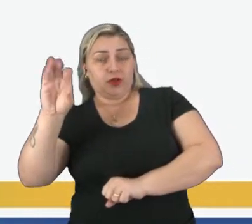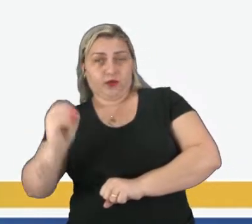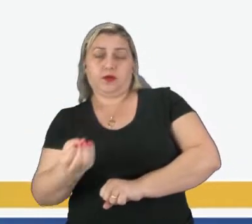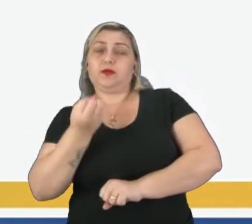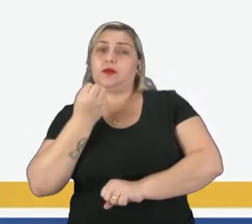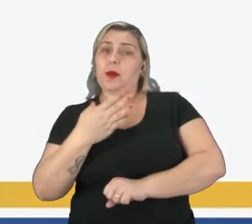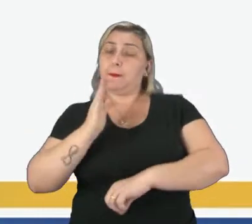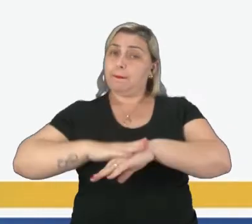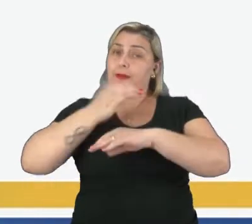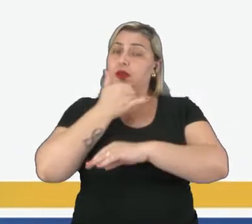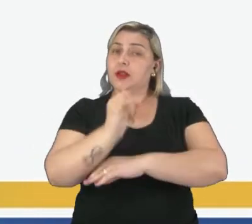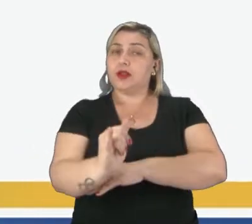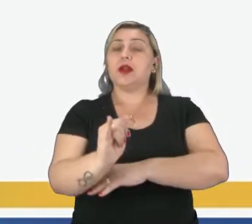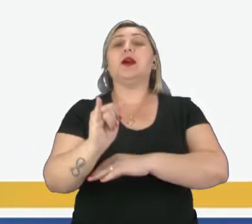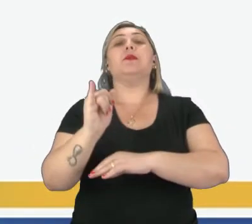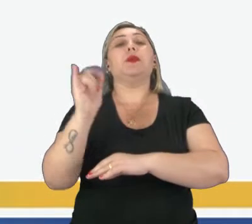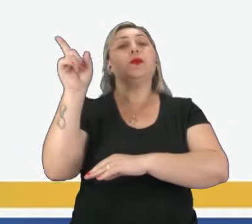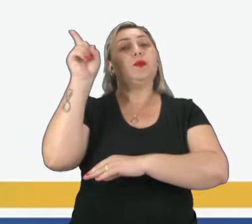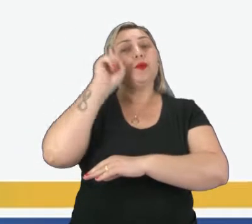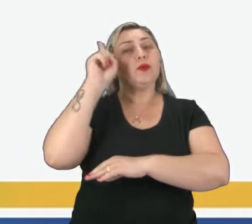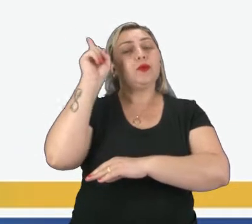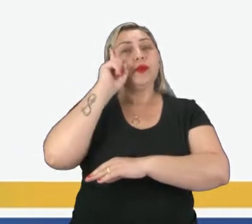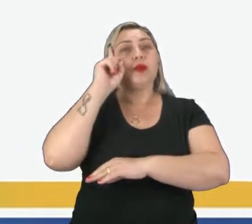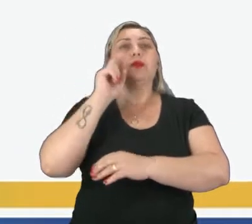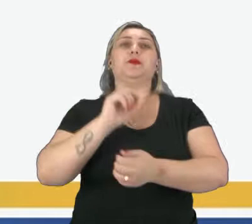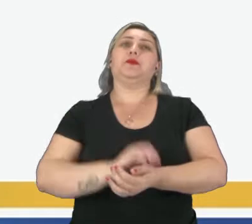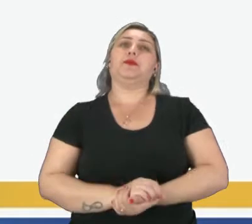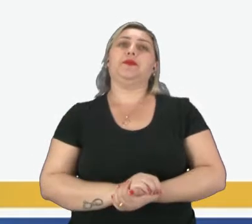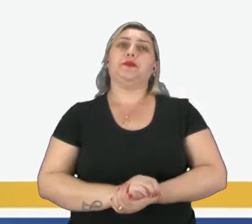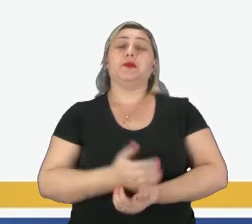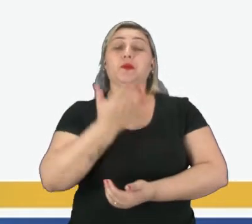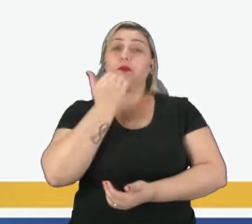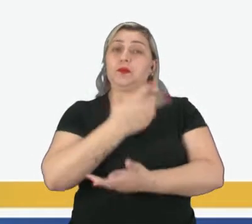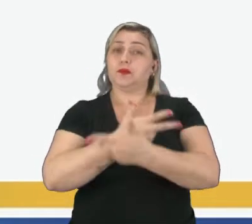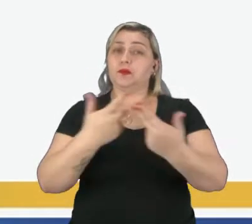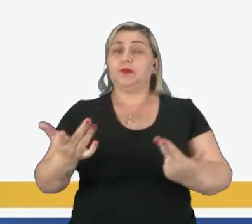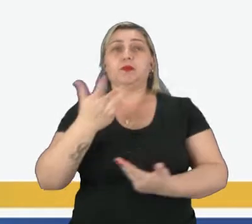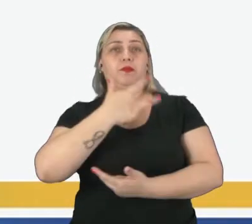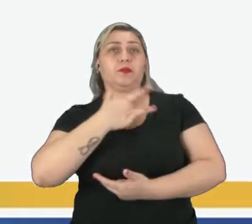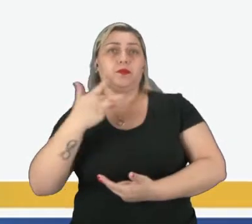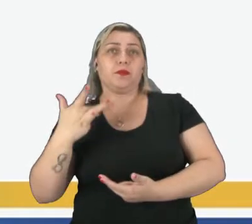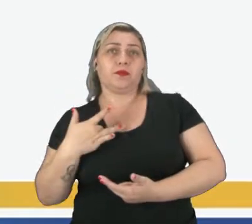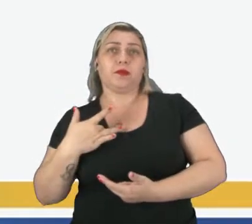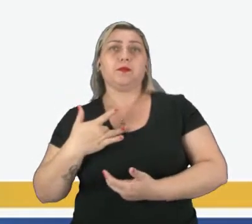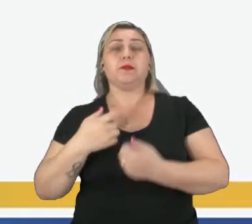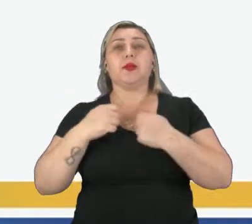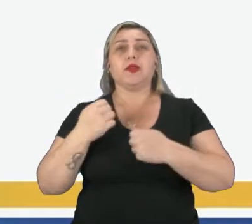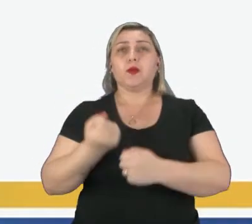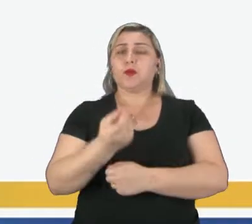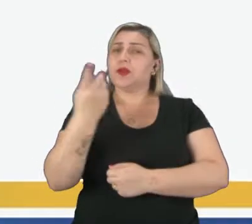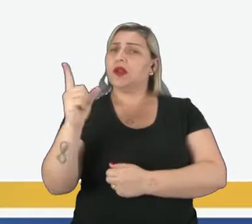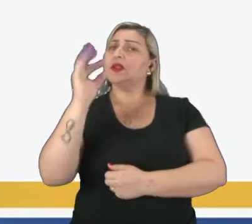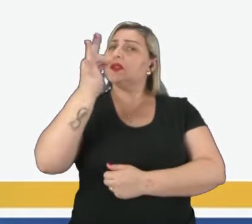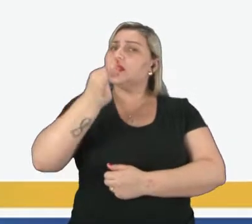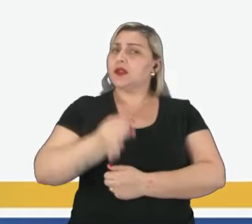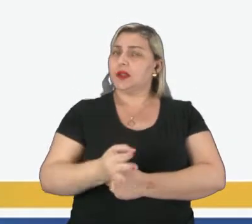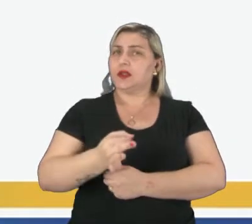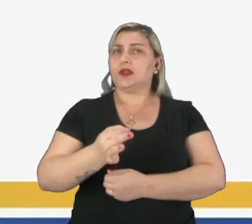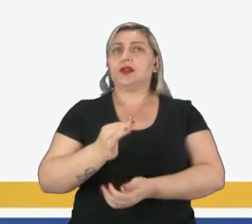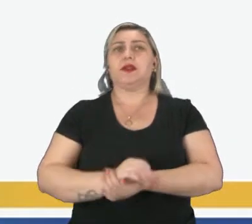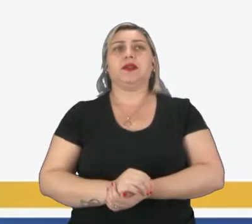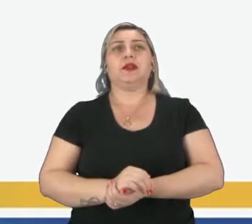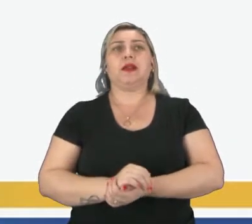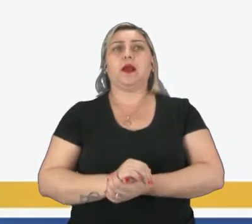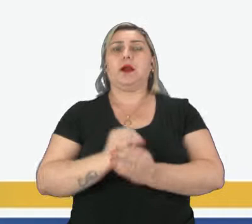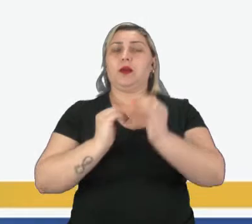e mais energia para as atividades diárias. Uma alimentação saudável requer quantidades certas,